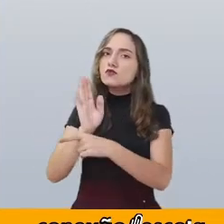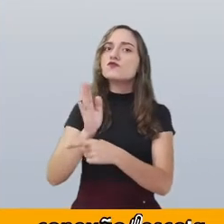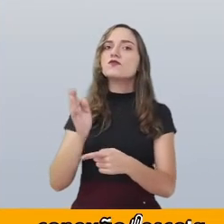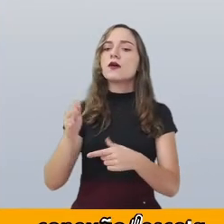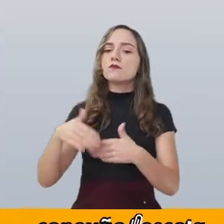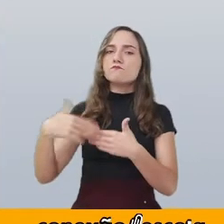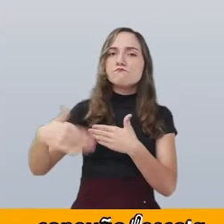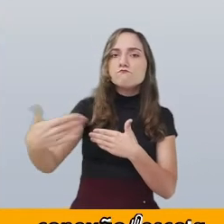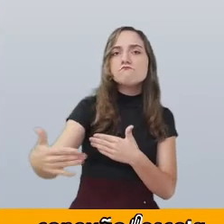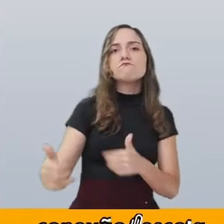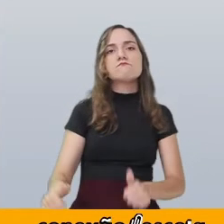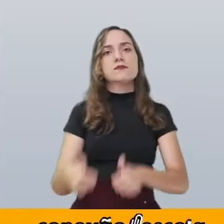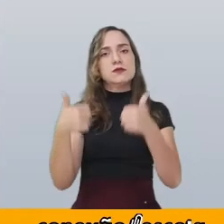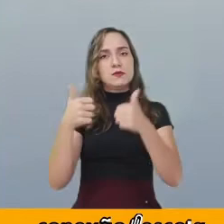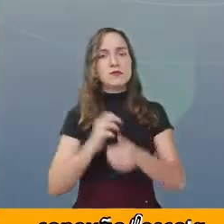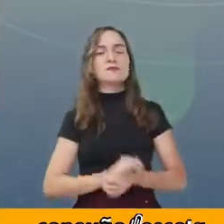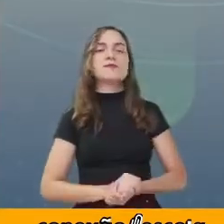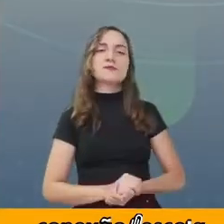jornalística.